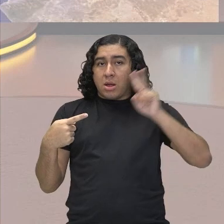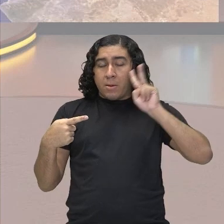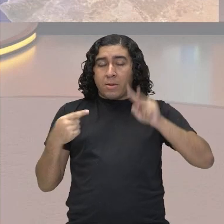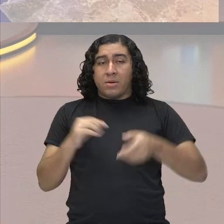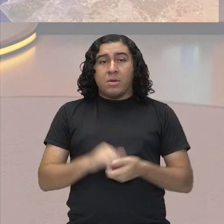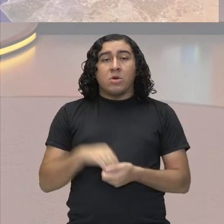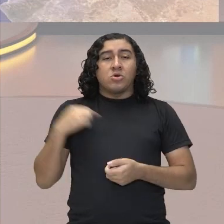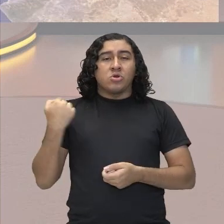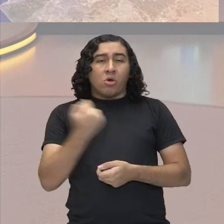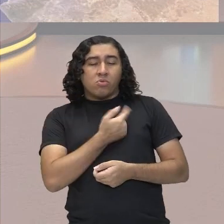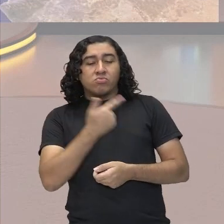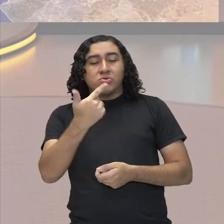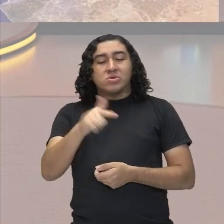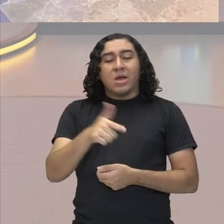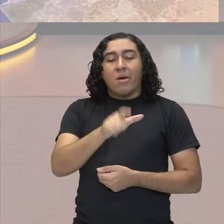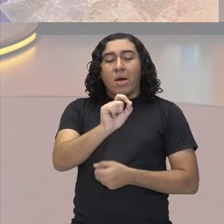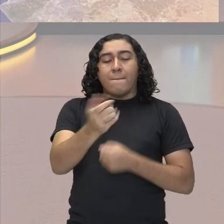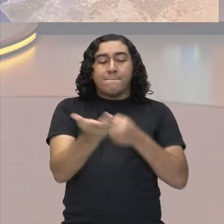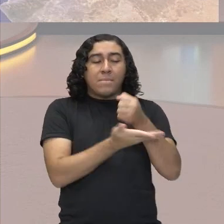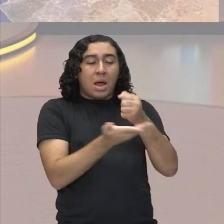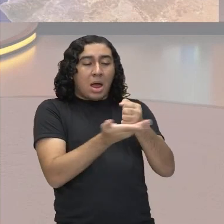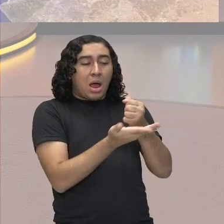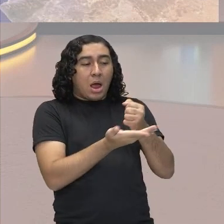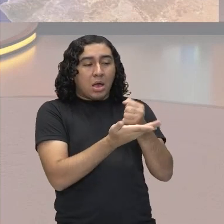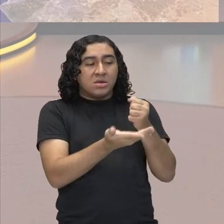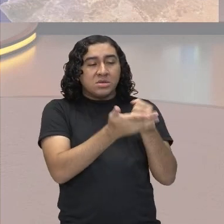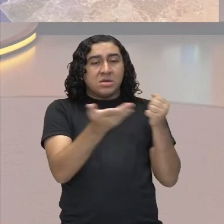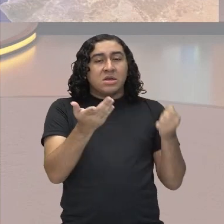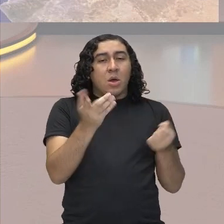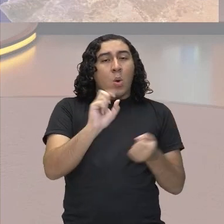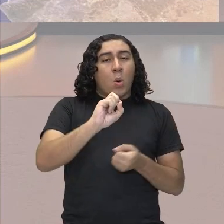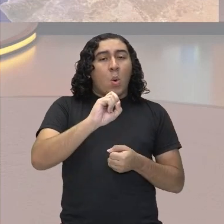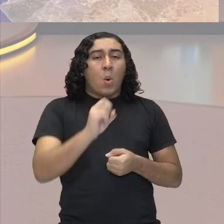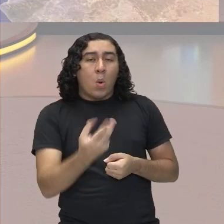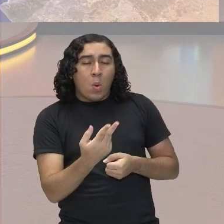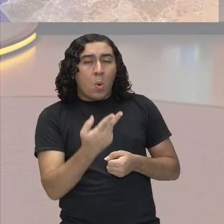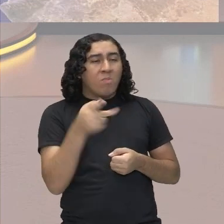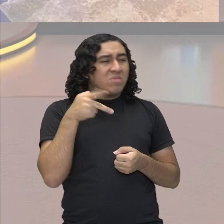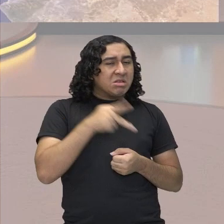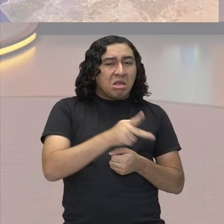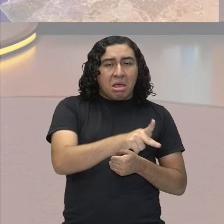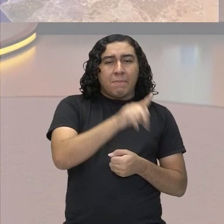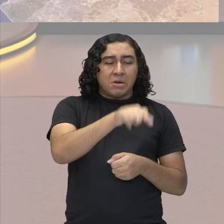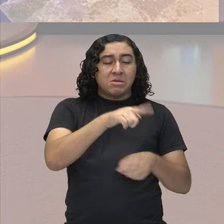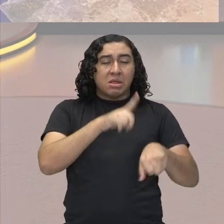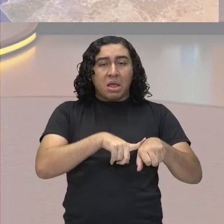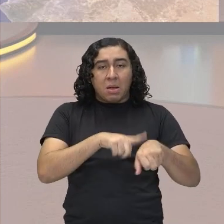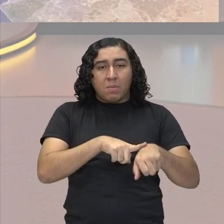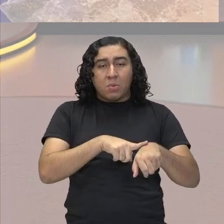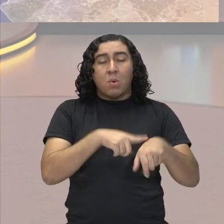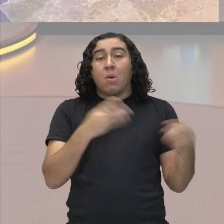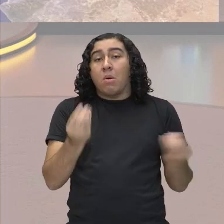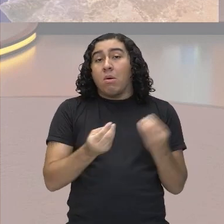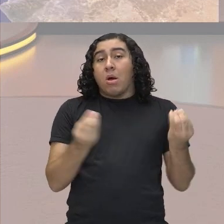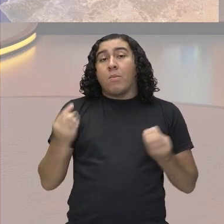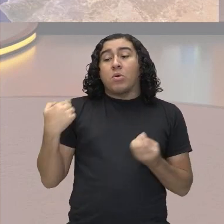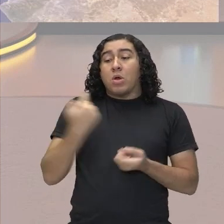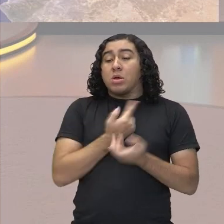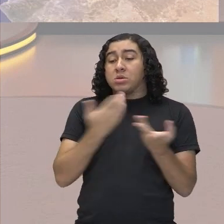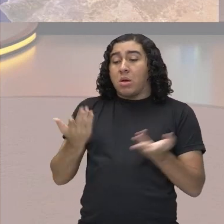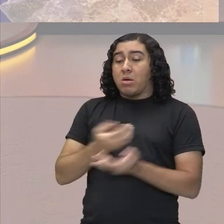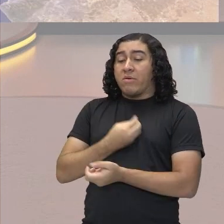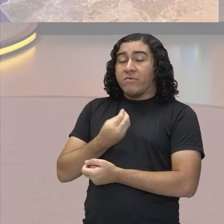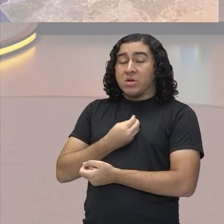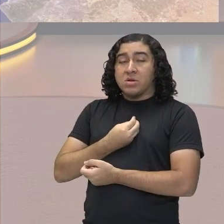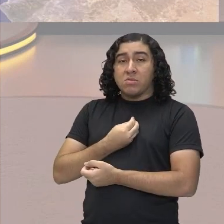mais aquela base, aquela solidez, o que vai definir essa nossa existência? O que